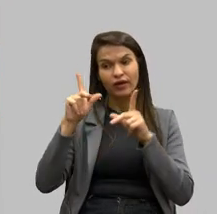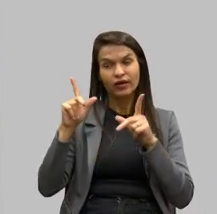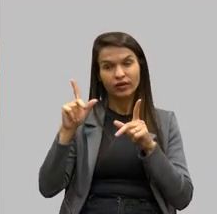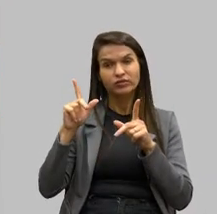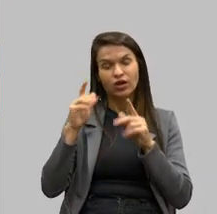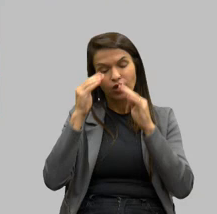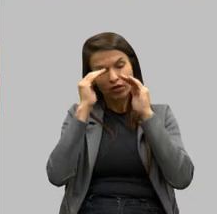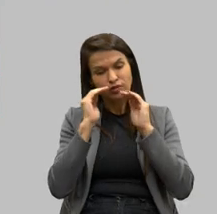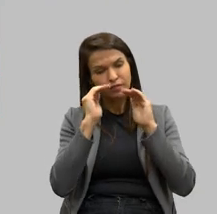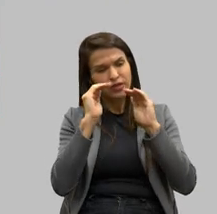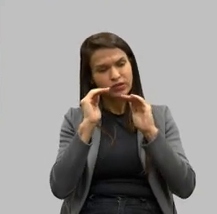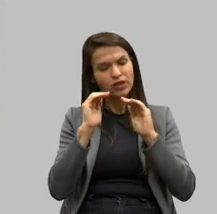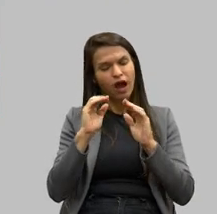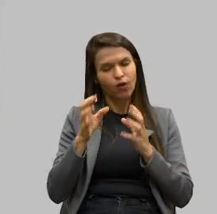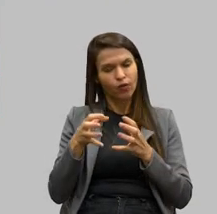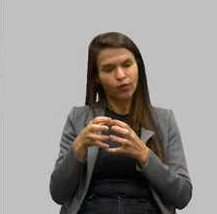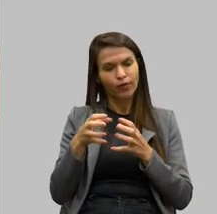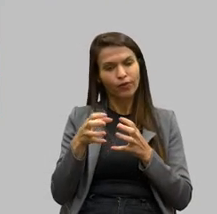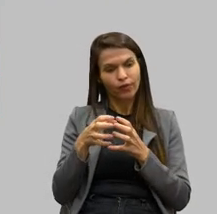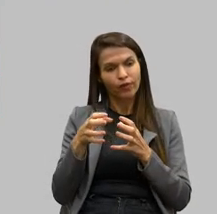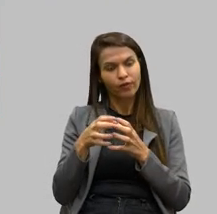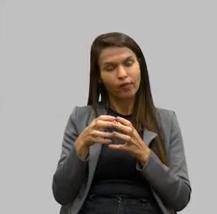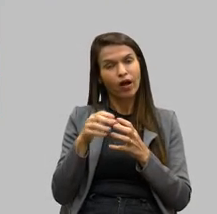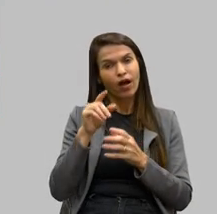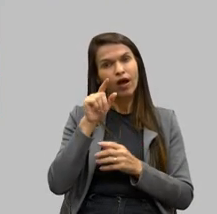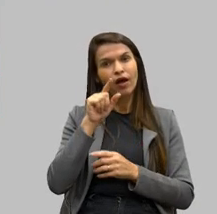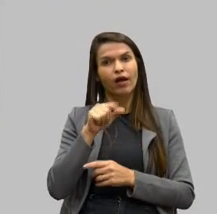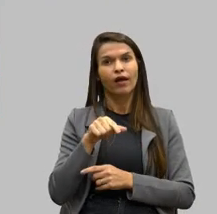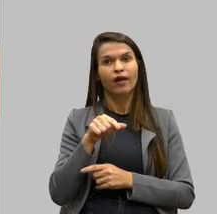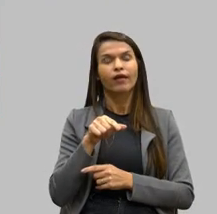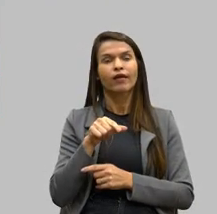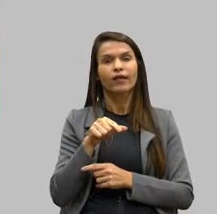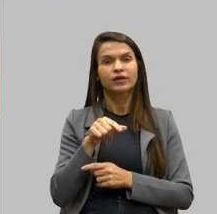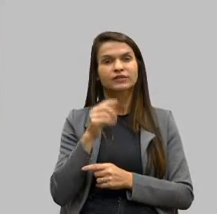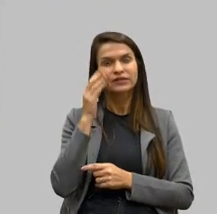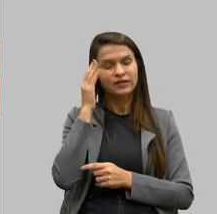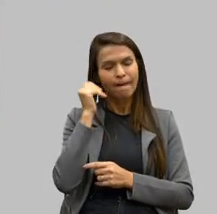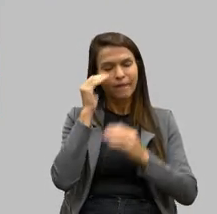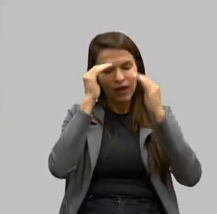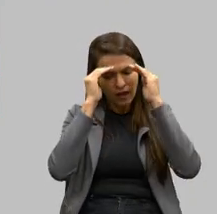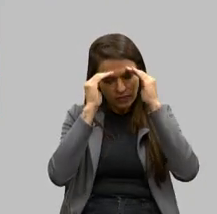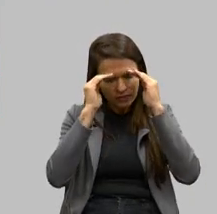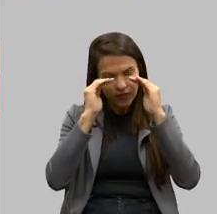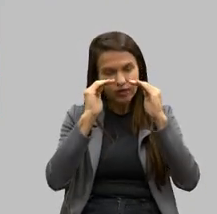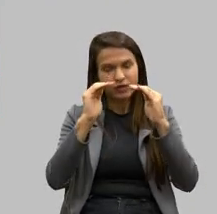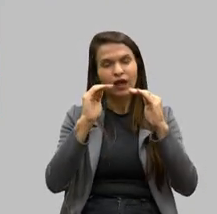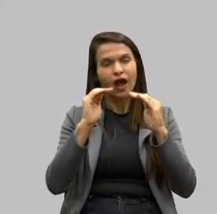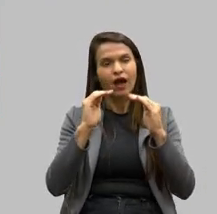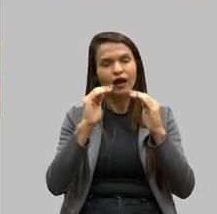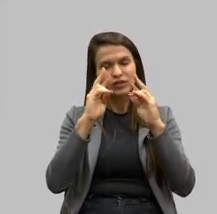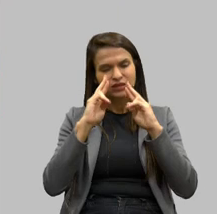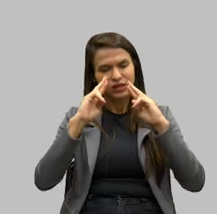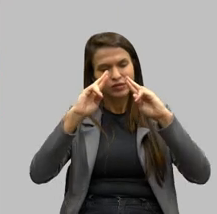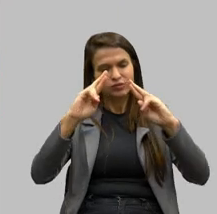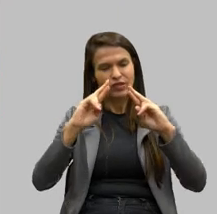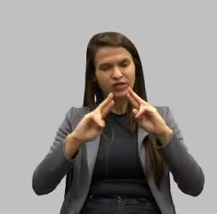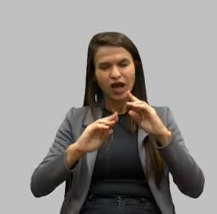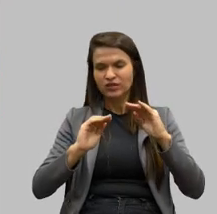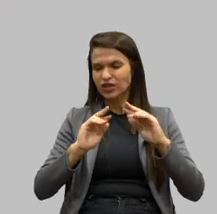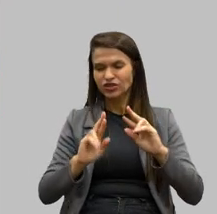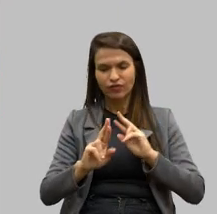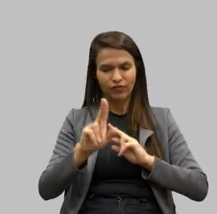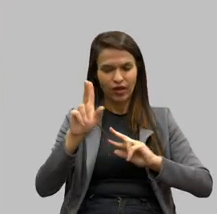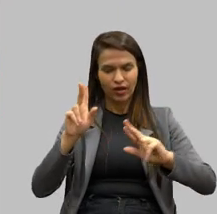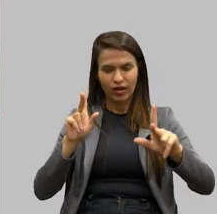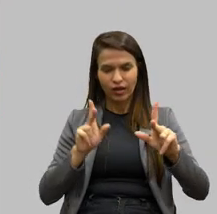respeitar a categoria nisso é saber respeitar essa divergência que existe. Então, eu